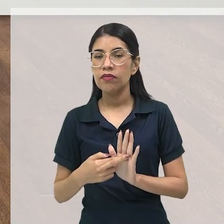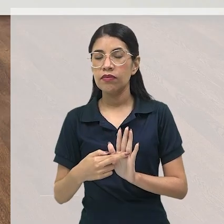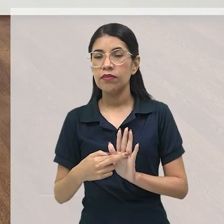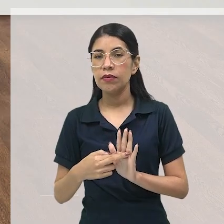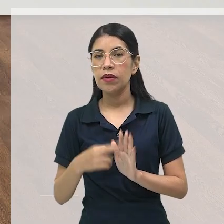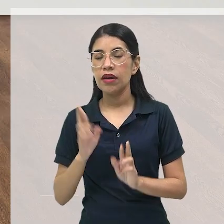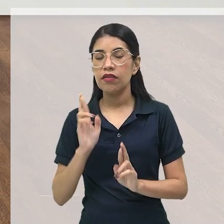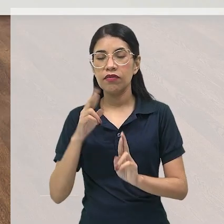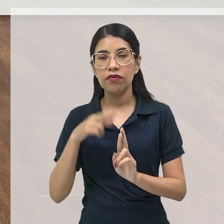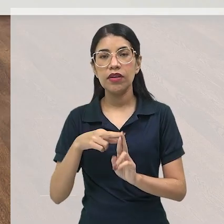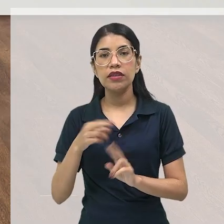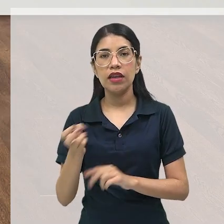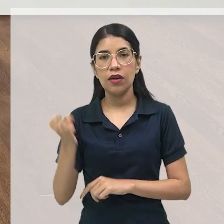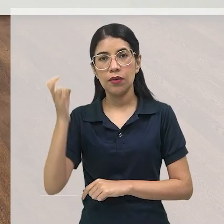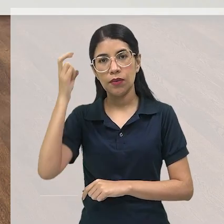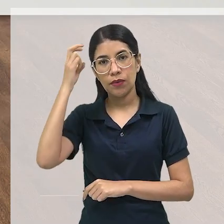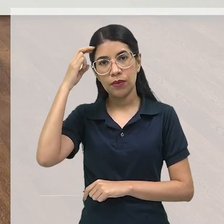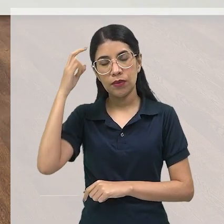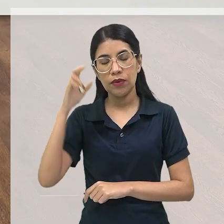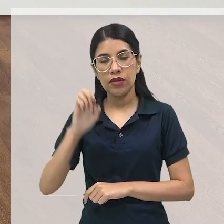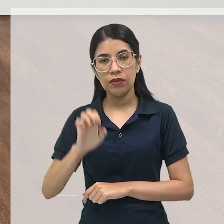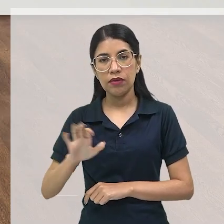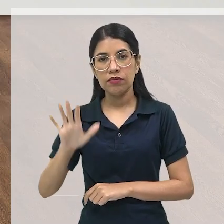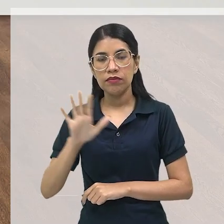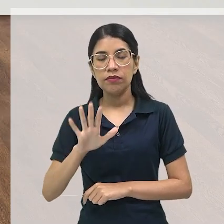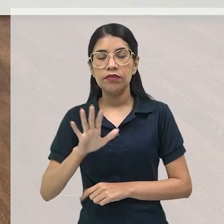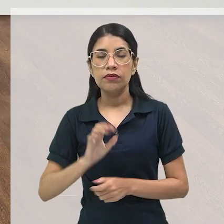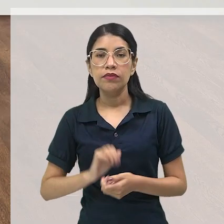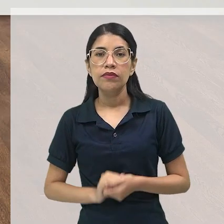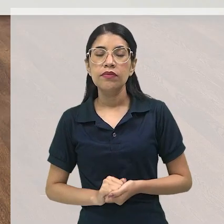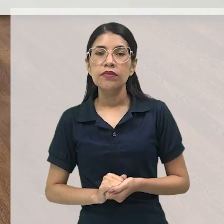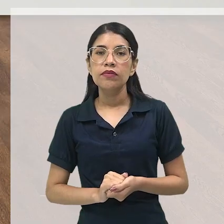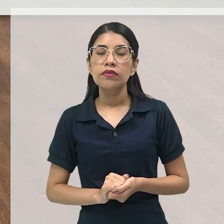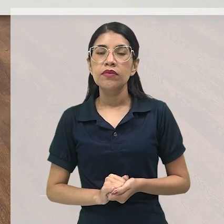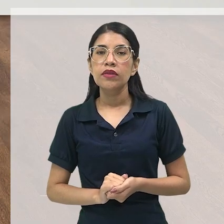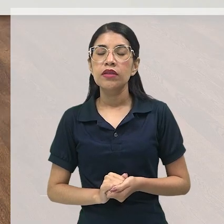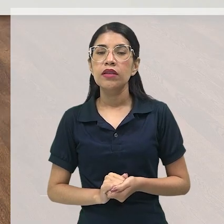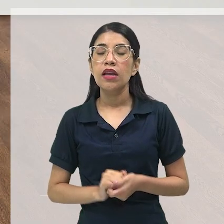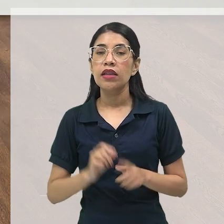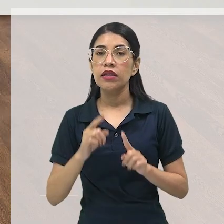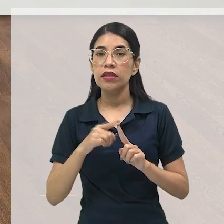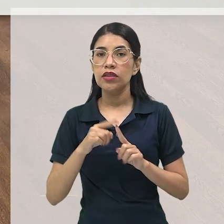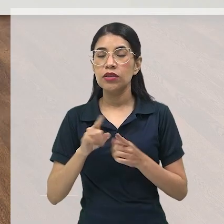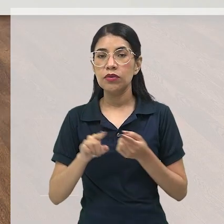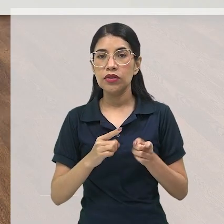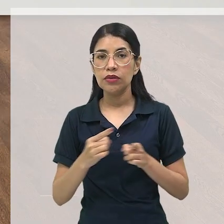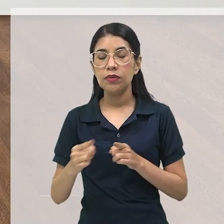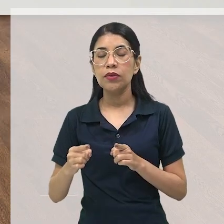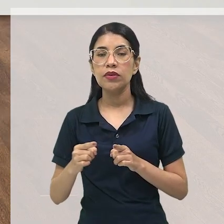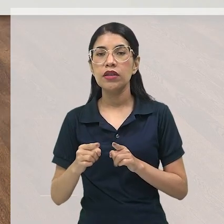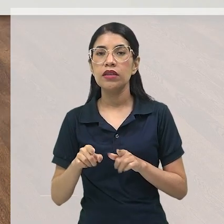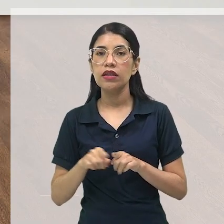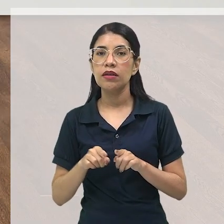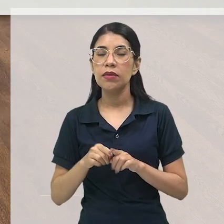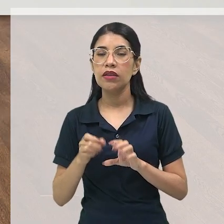cultura europeia, a elementos da cultura europeia. O choro destaca-se